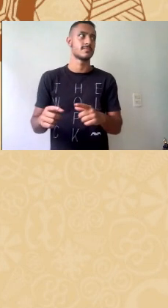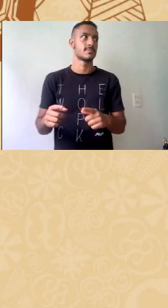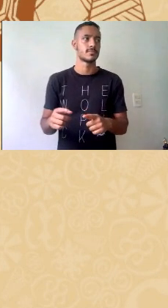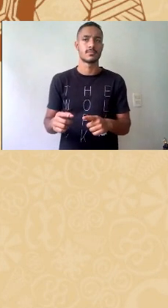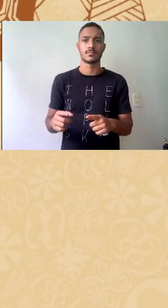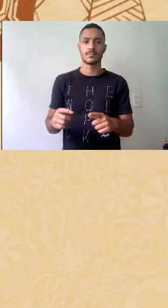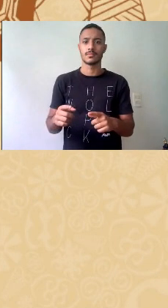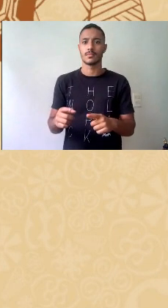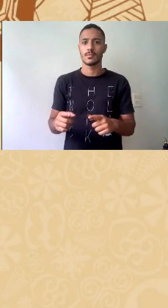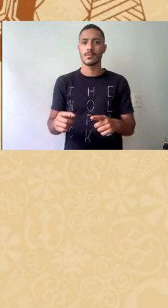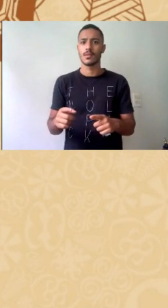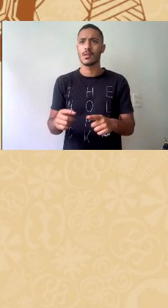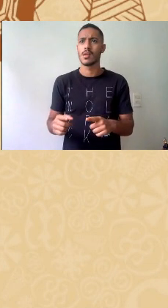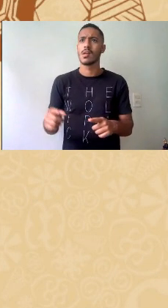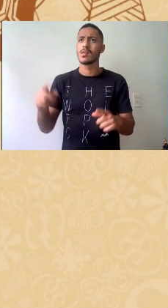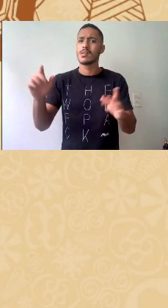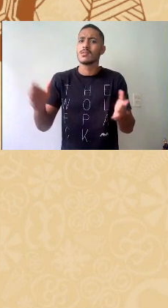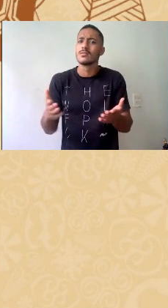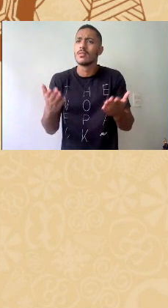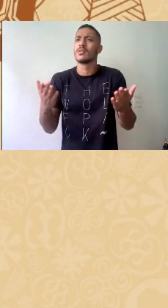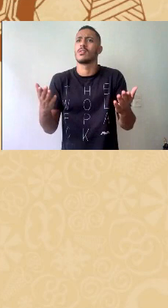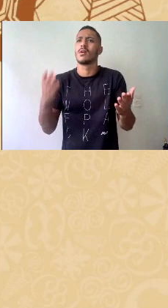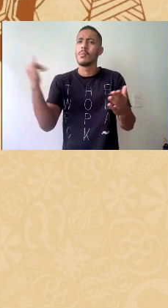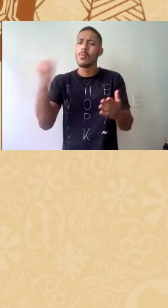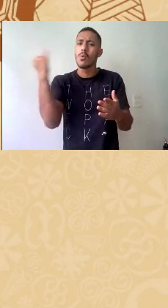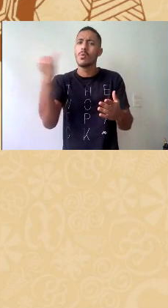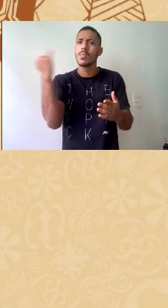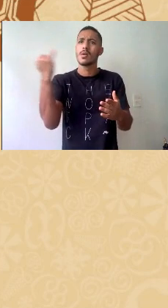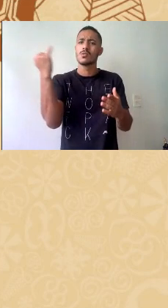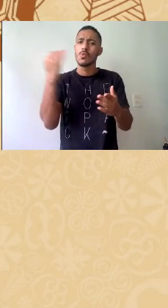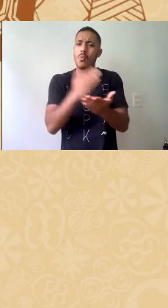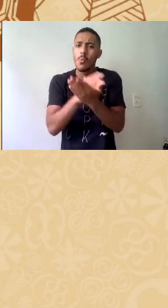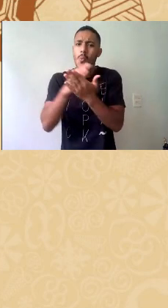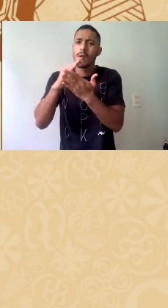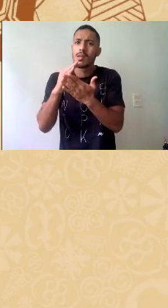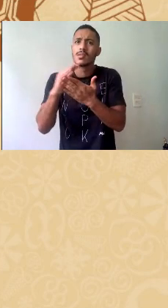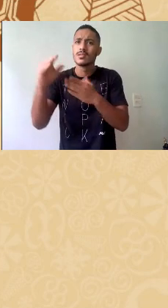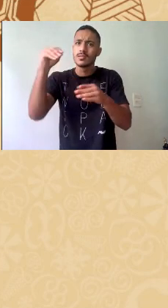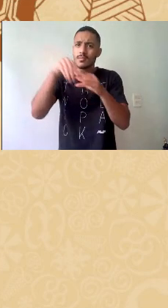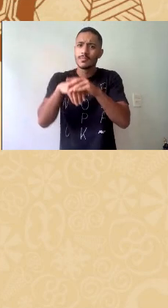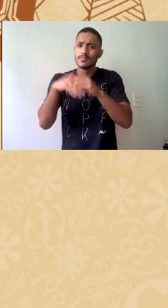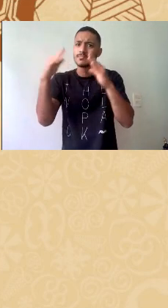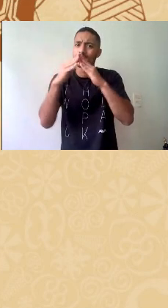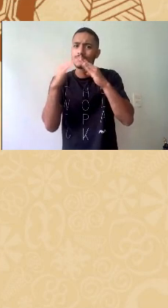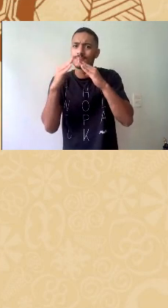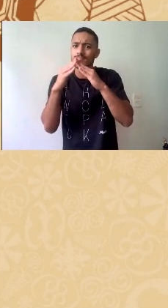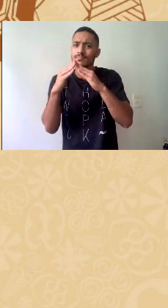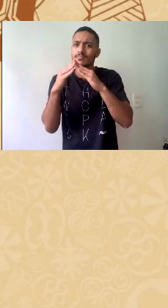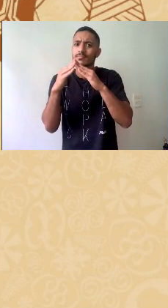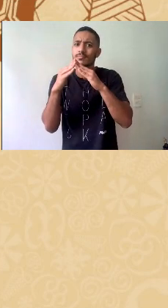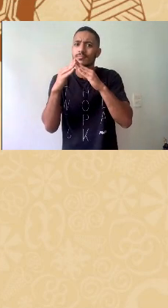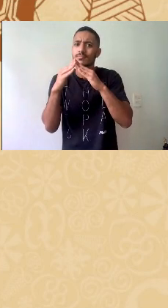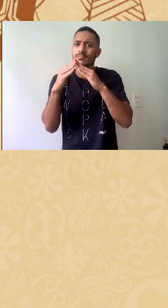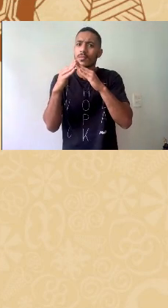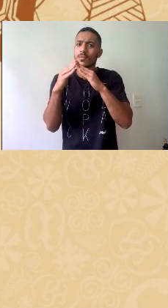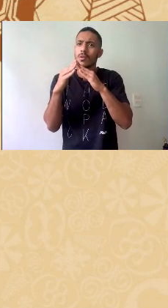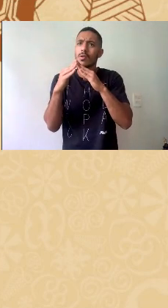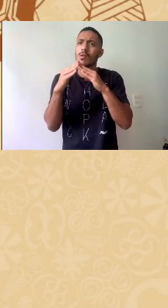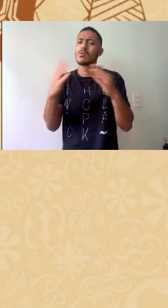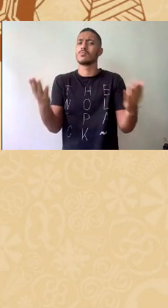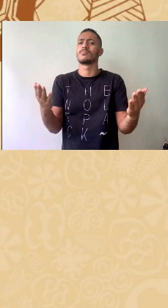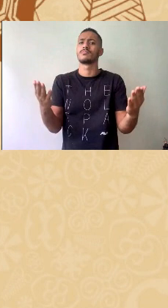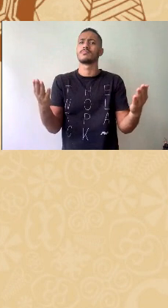Será? E aí é importante começar de casa, né, meninas? Meninas, importante começar de casa. Será que as comissões especiais de